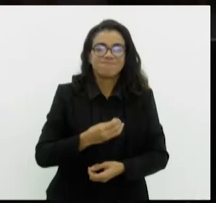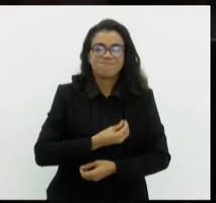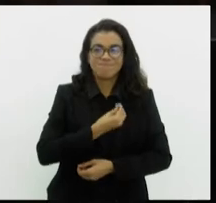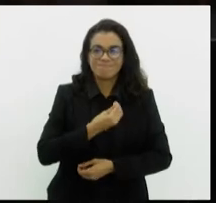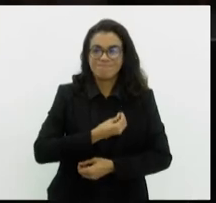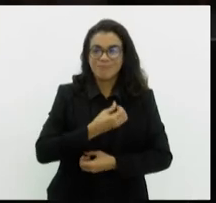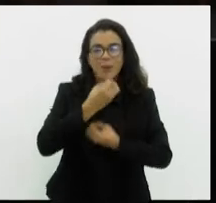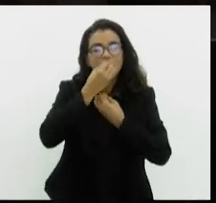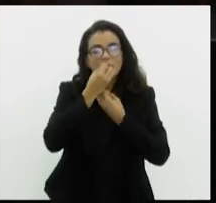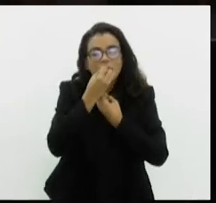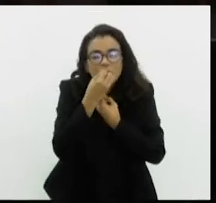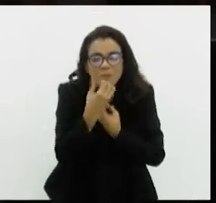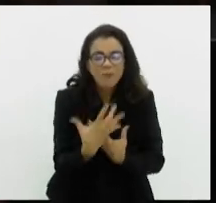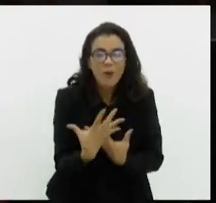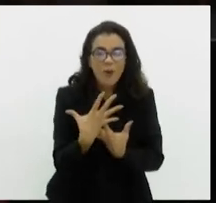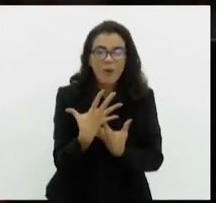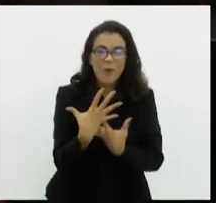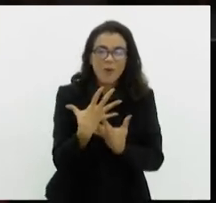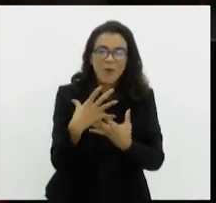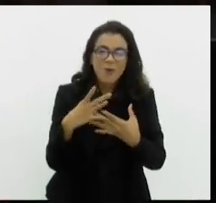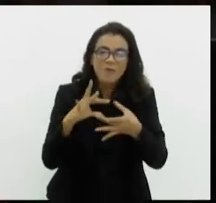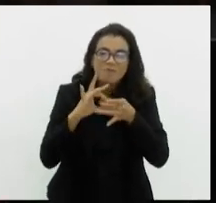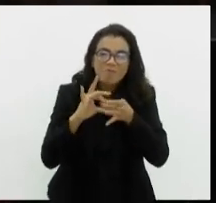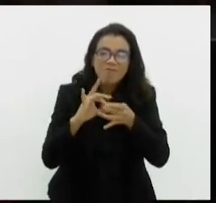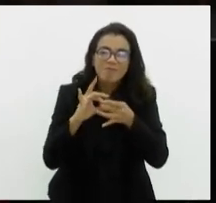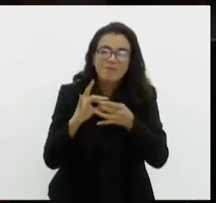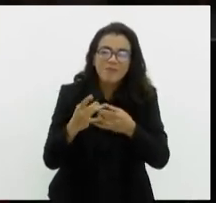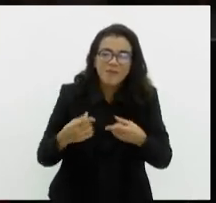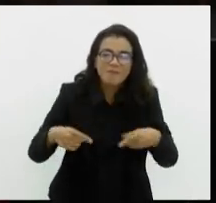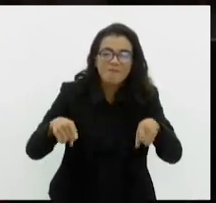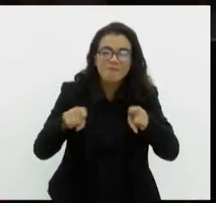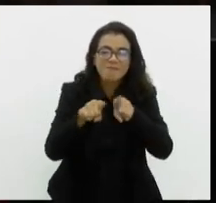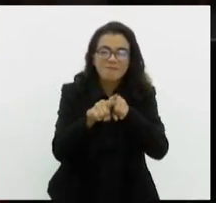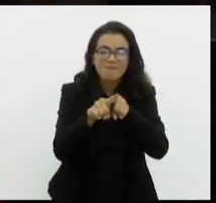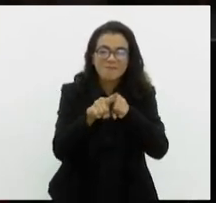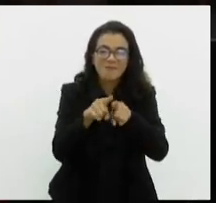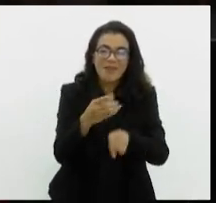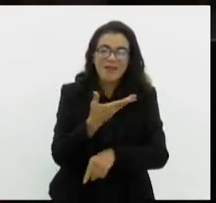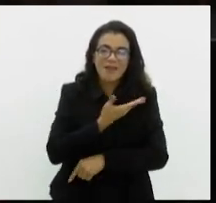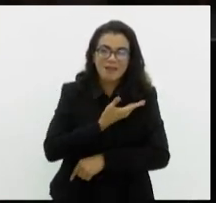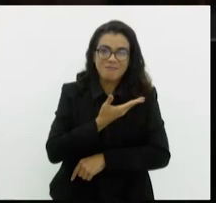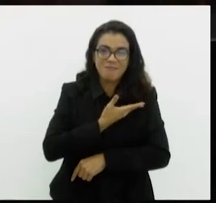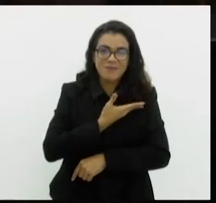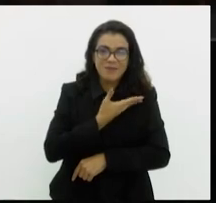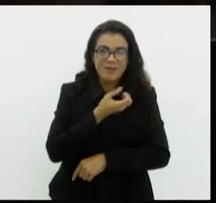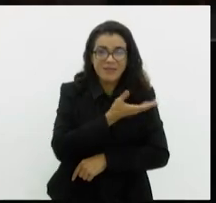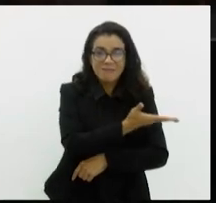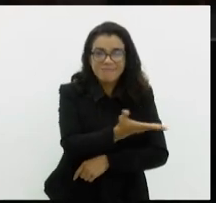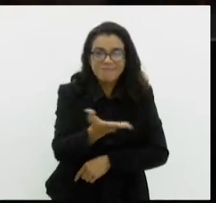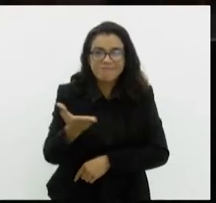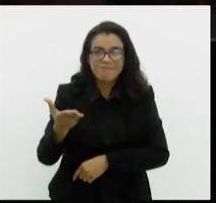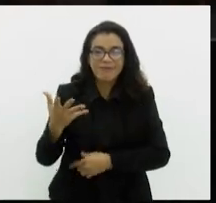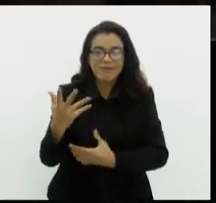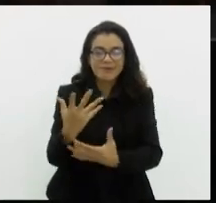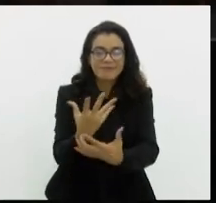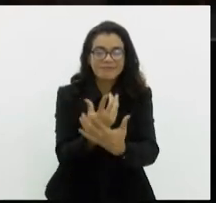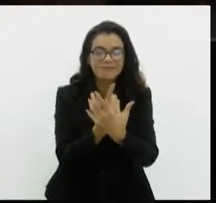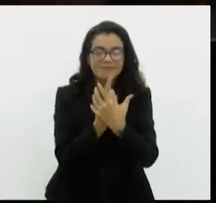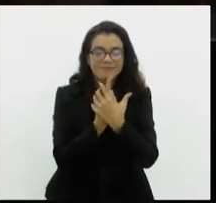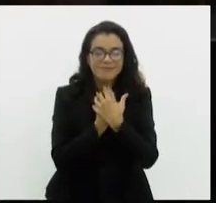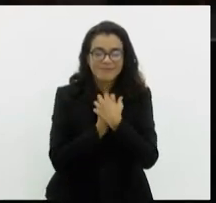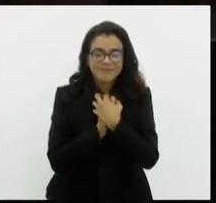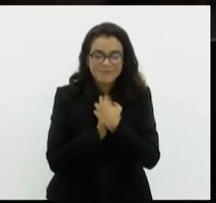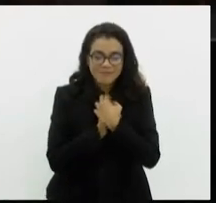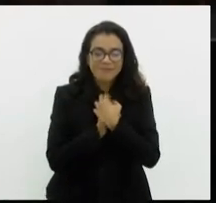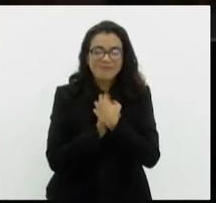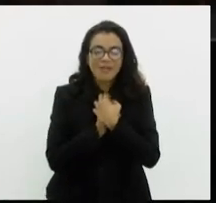que é muito bom ter parcerias, ter amizades, ter pessoas que nos acolhem e também